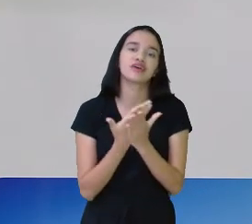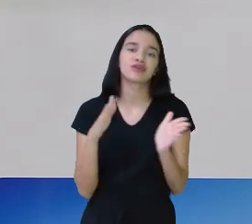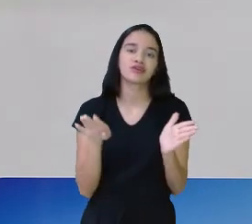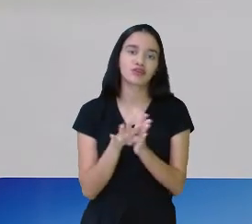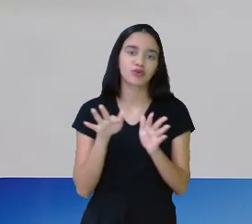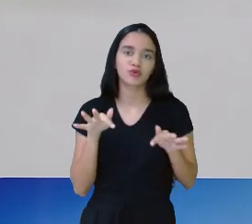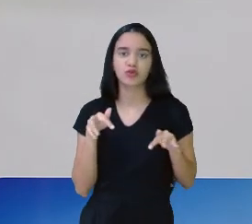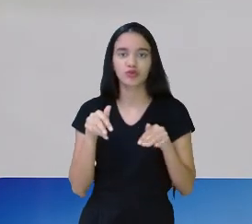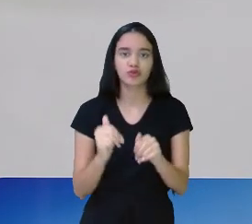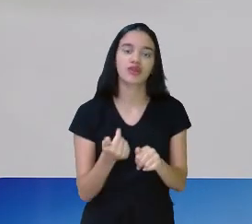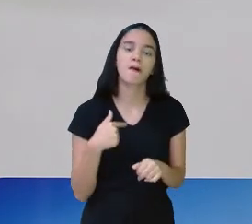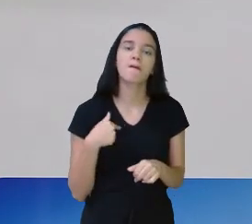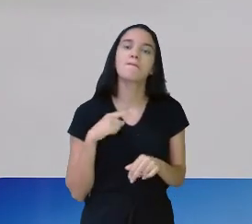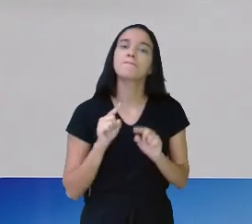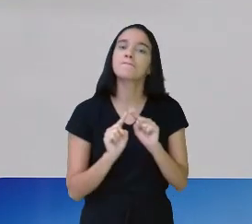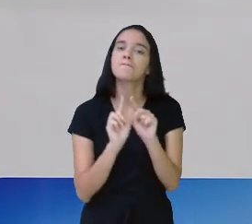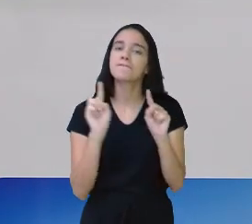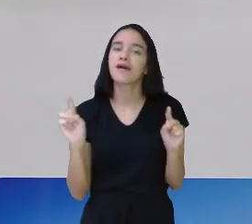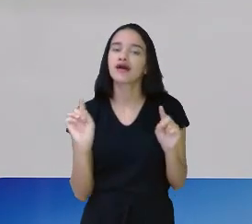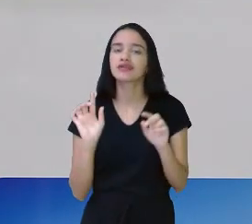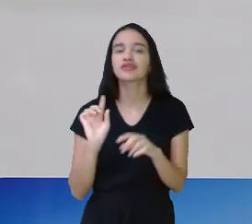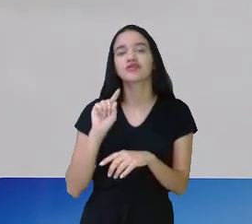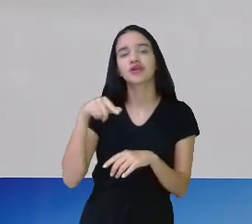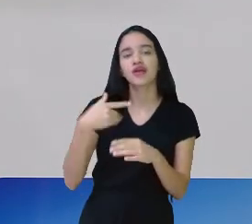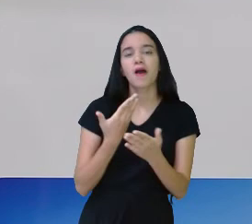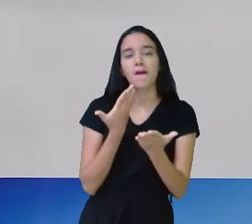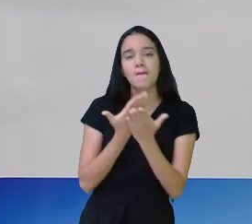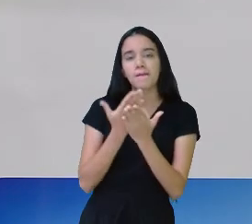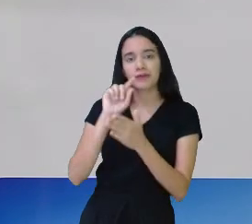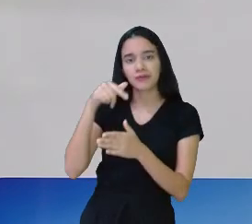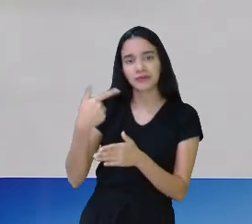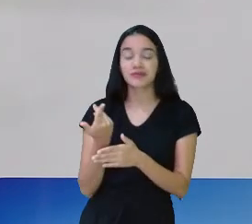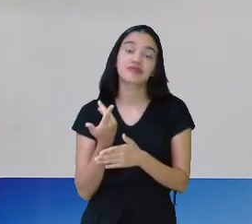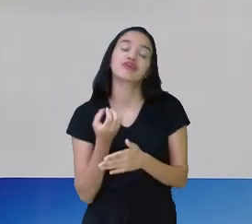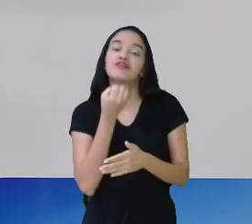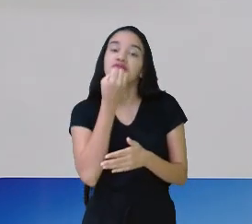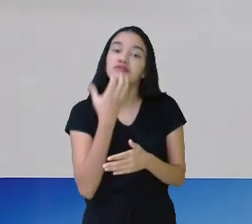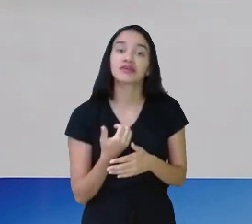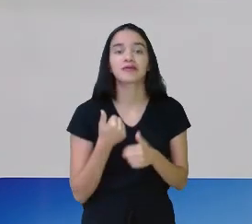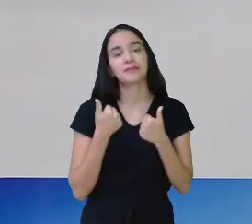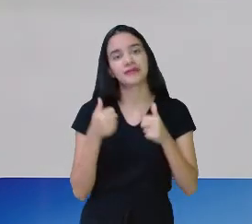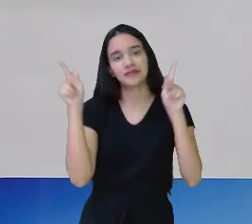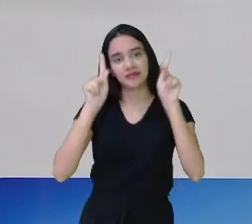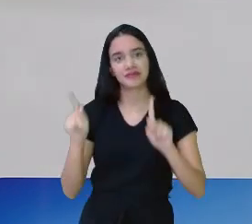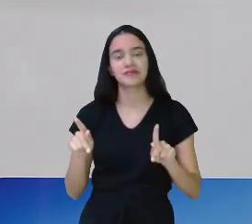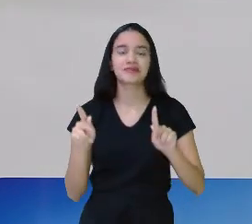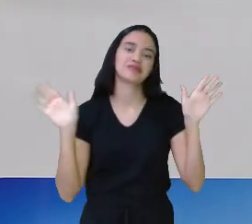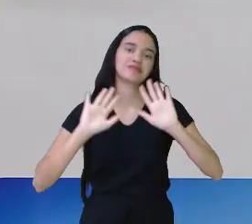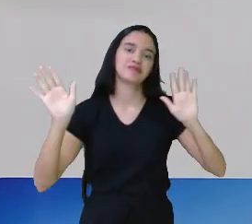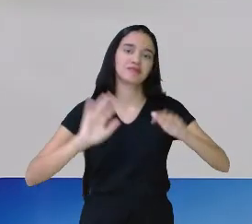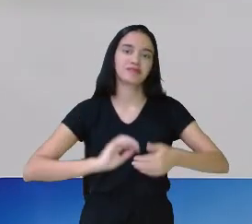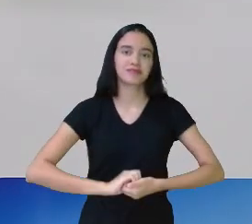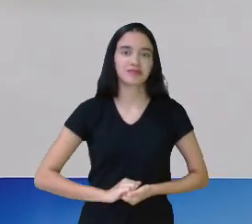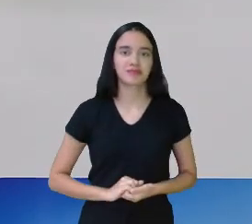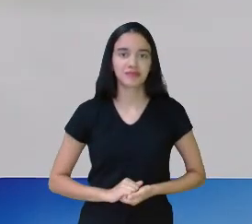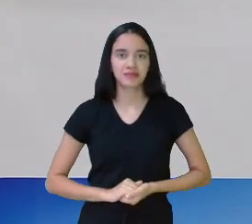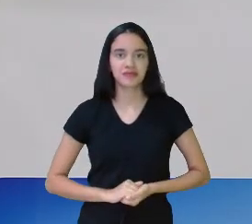fim, mas eu conto com você numa próxima oportunidade. Fiquem bem, fiquem em paz. Tchau, tchau.